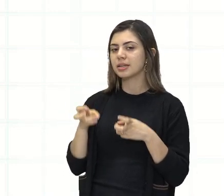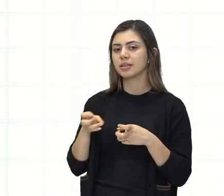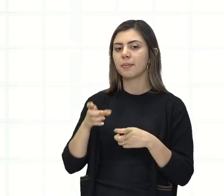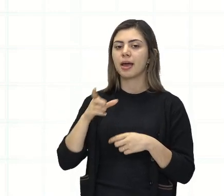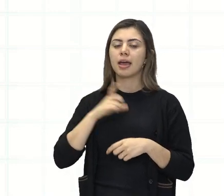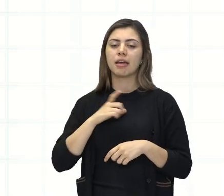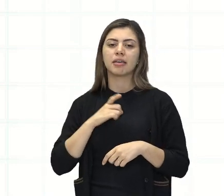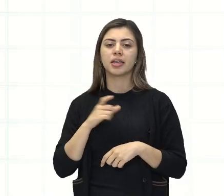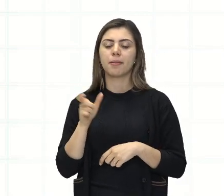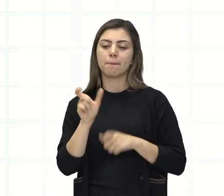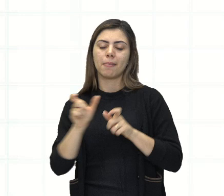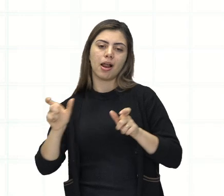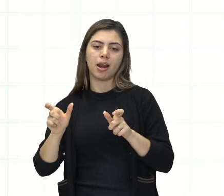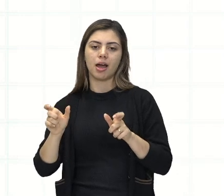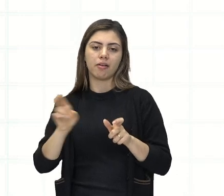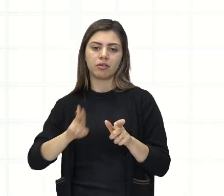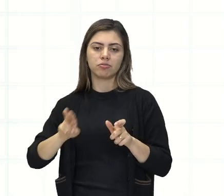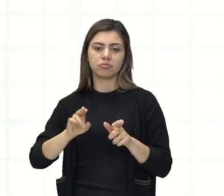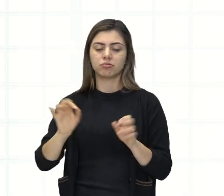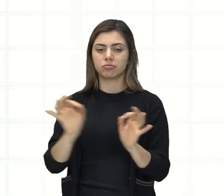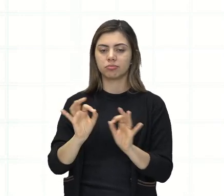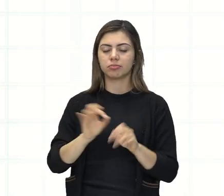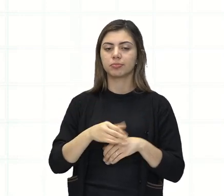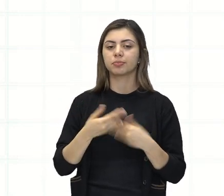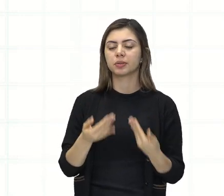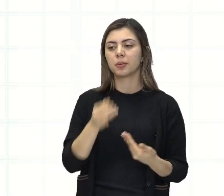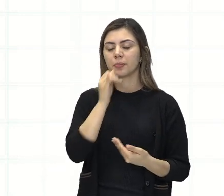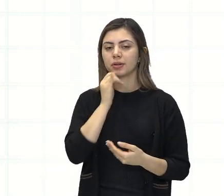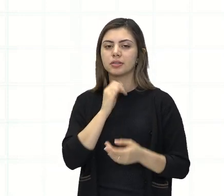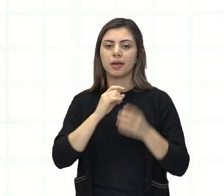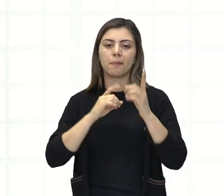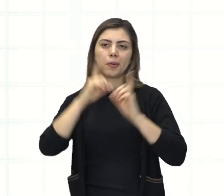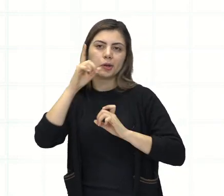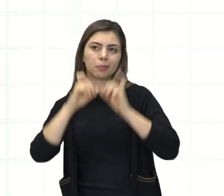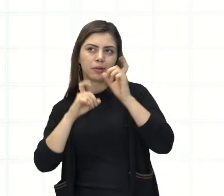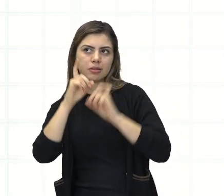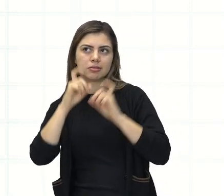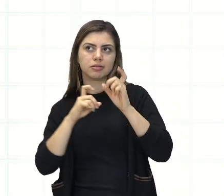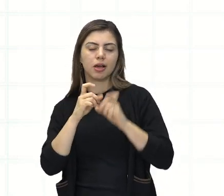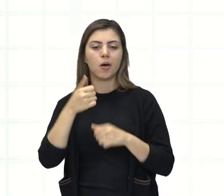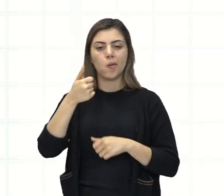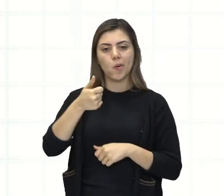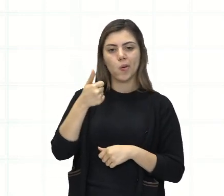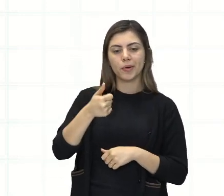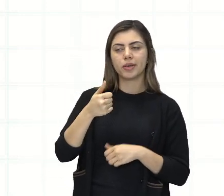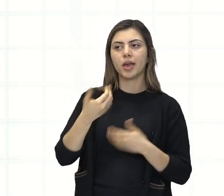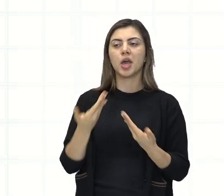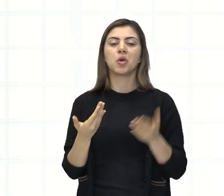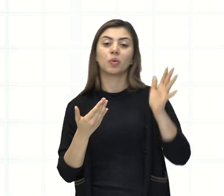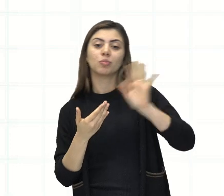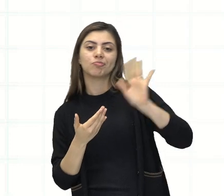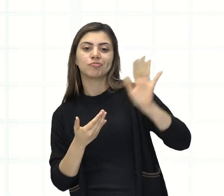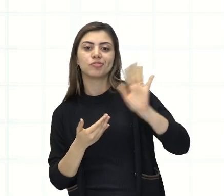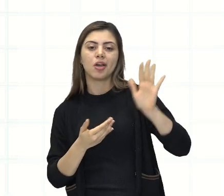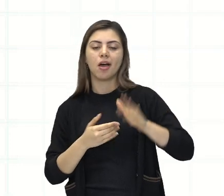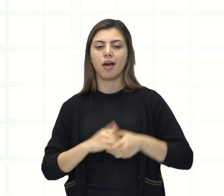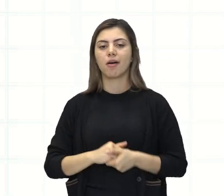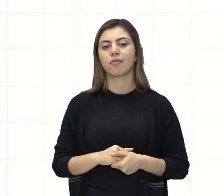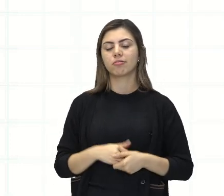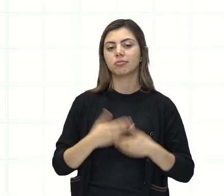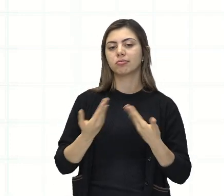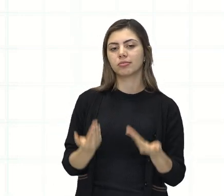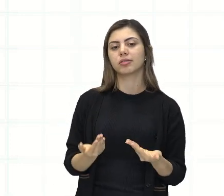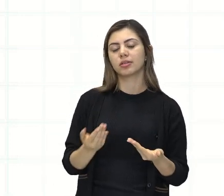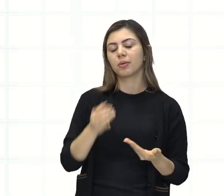não verbal é aquele gesto de ok ou de aceno, de tchau. A gente pode ter